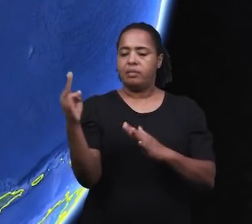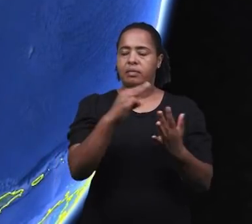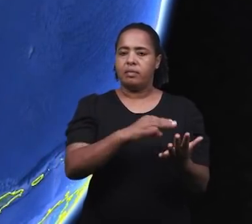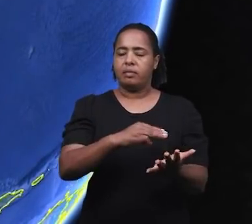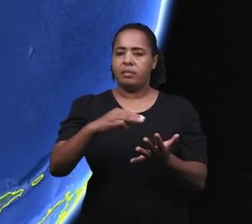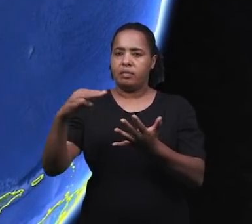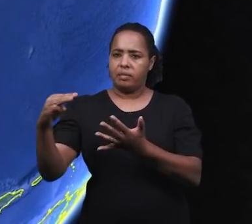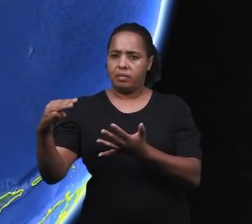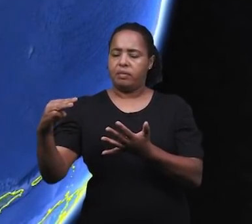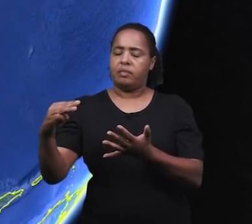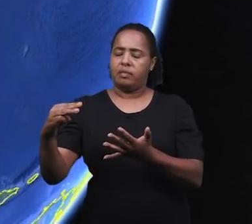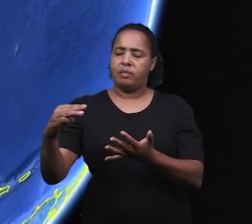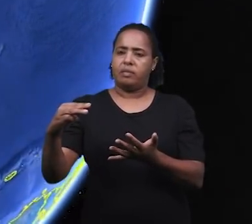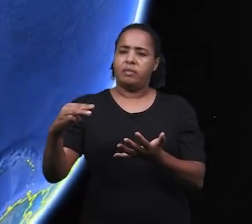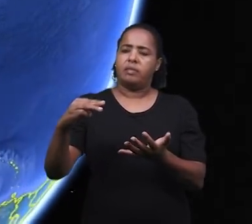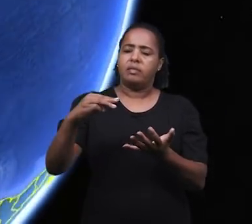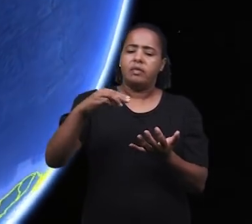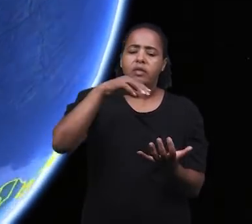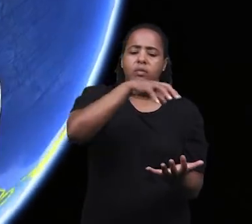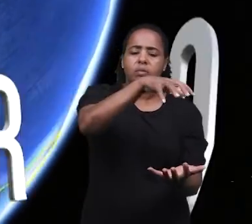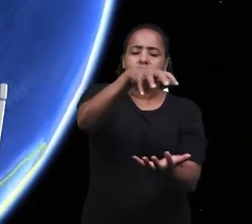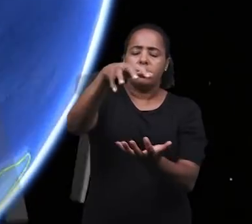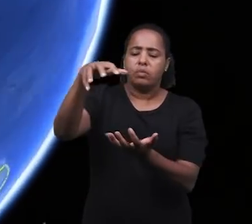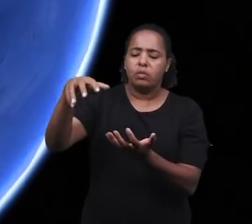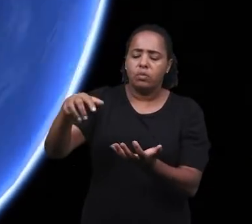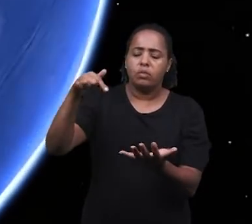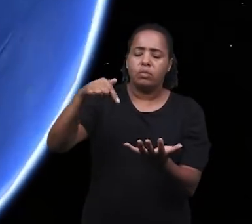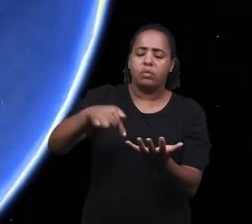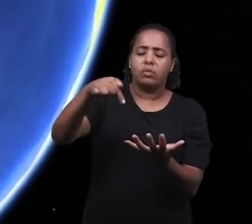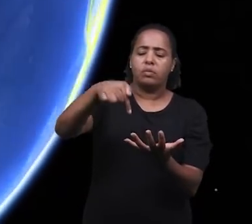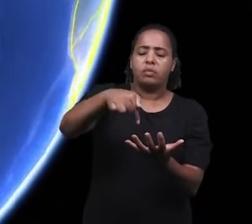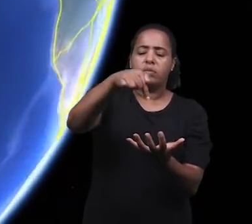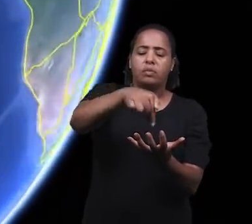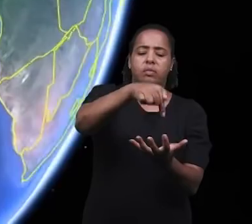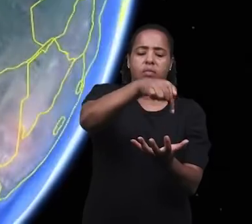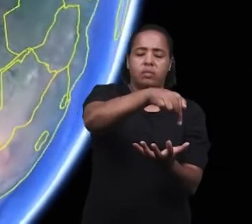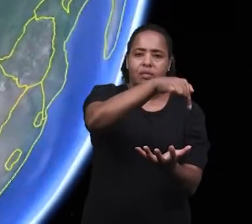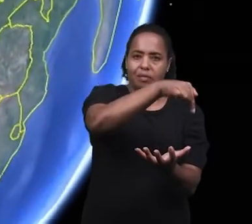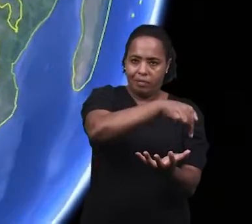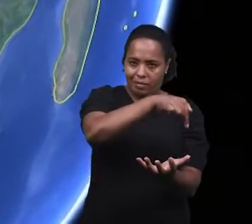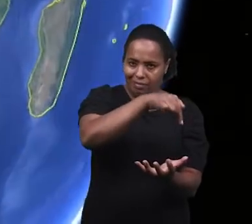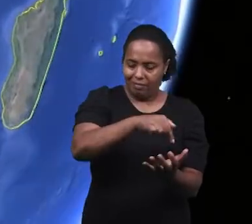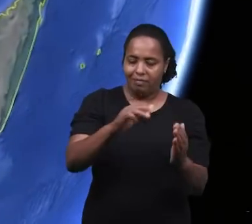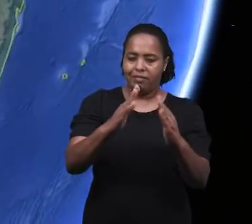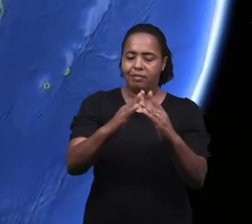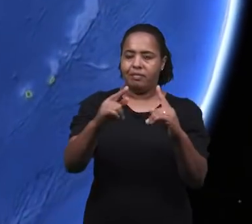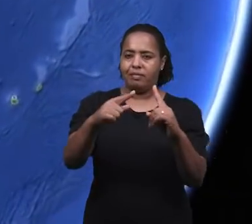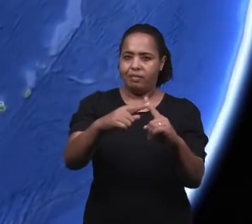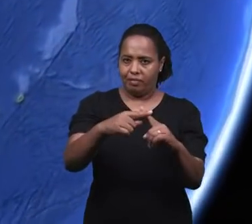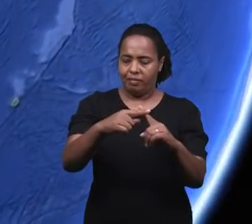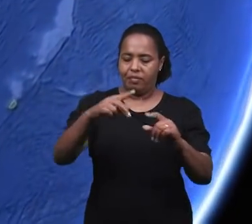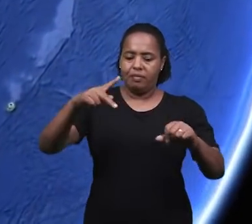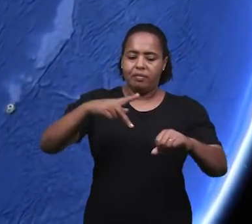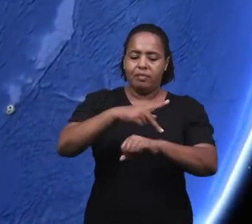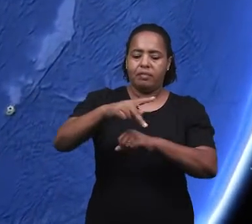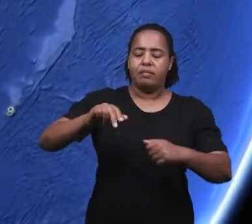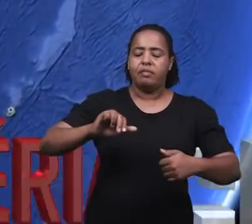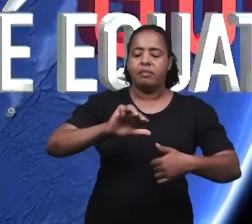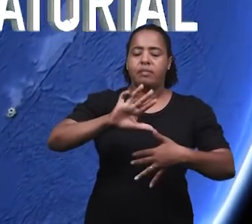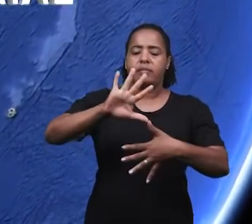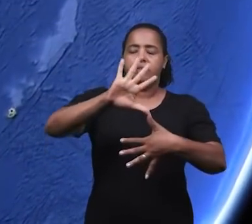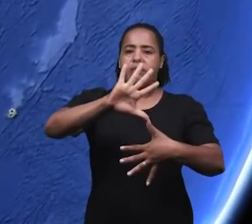Igreja Cristã Maranata está presente em nações de todos os continentes do planeta. Igrejas de países nas